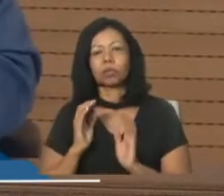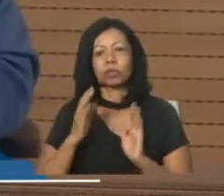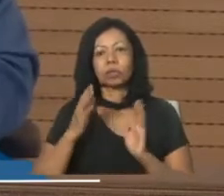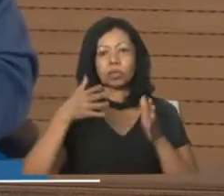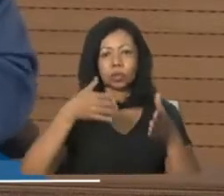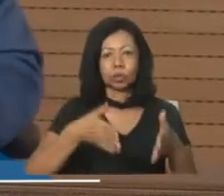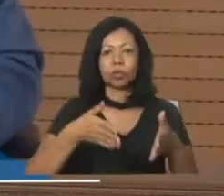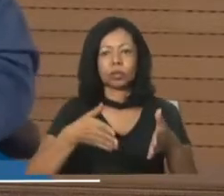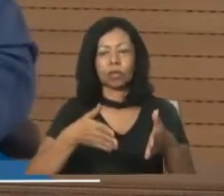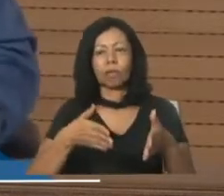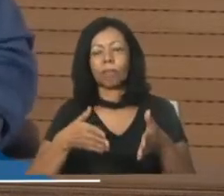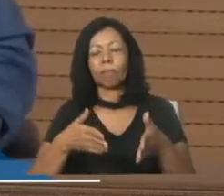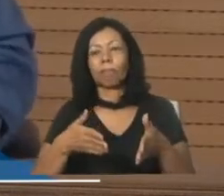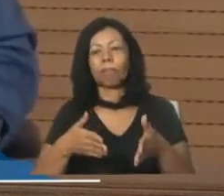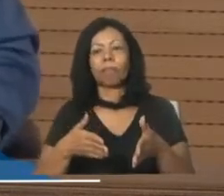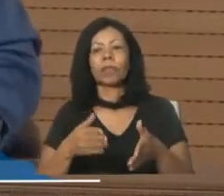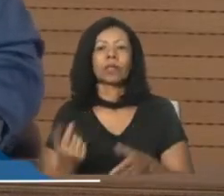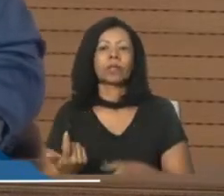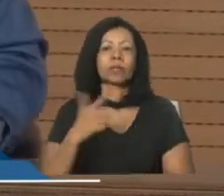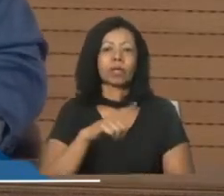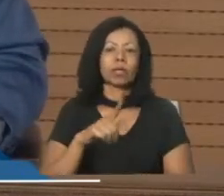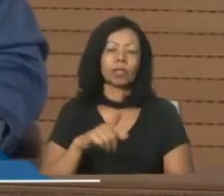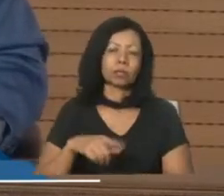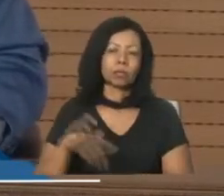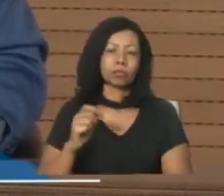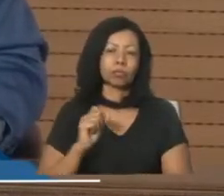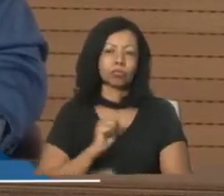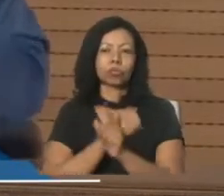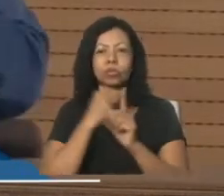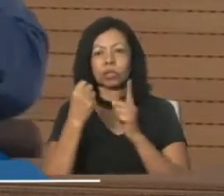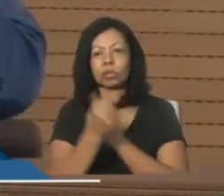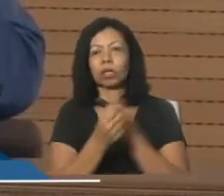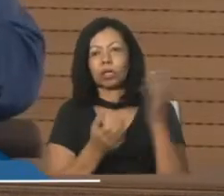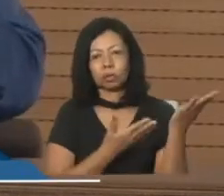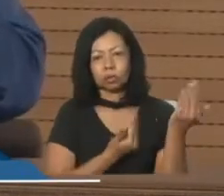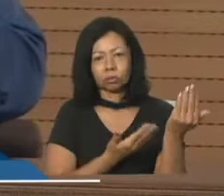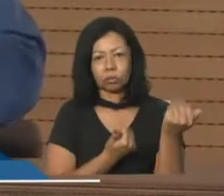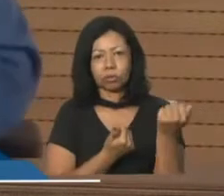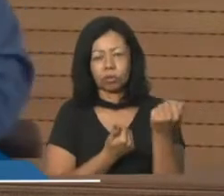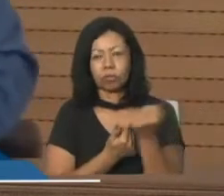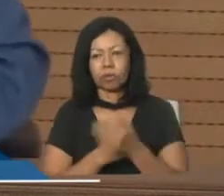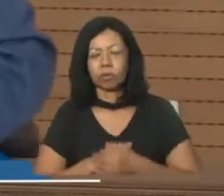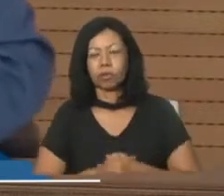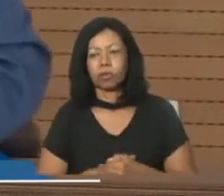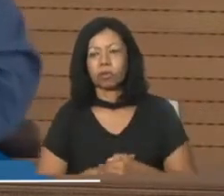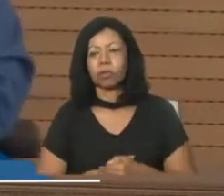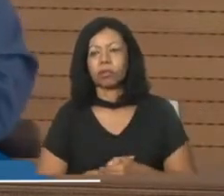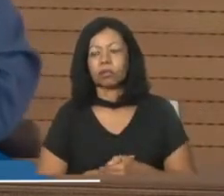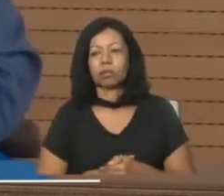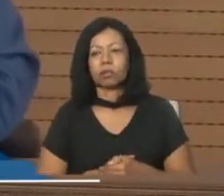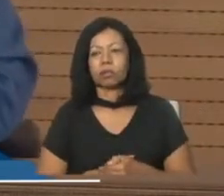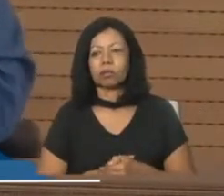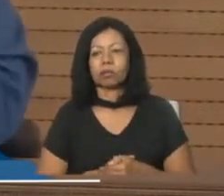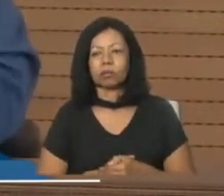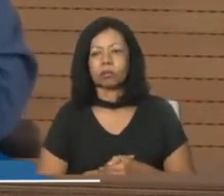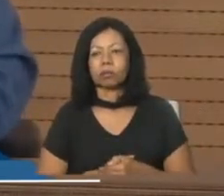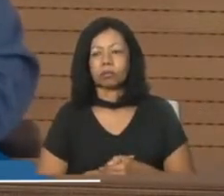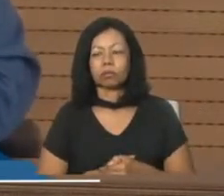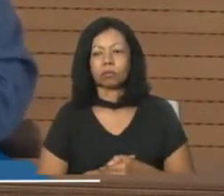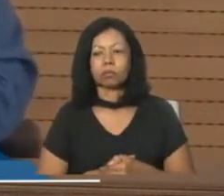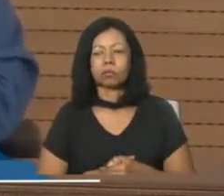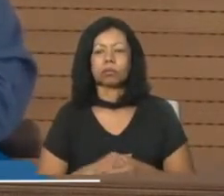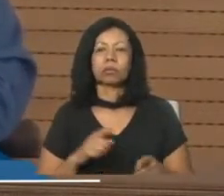jovem e do adolescente na sociedade. E ainda o meio